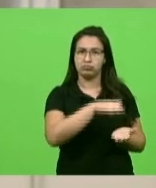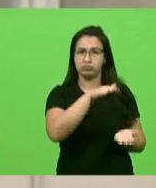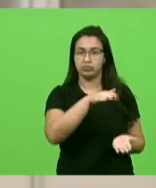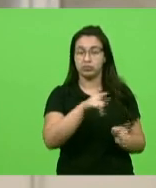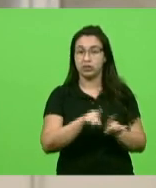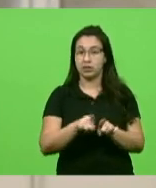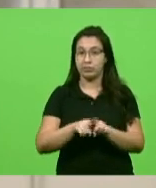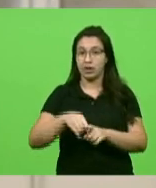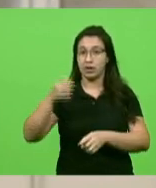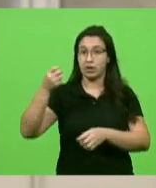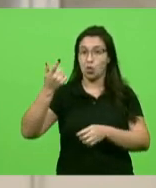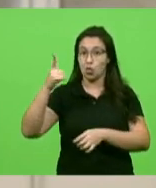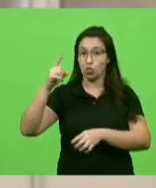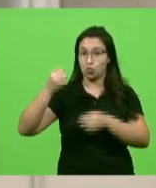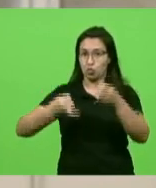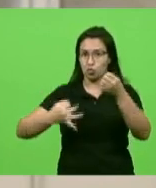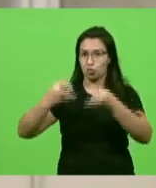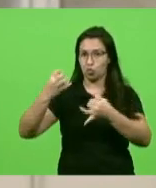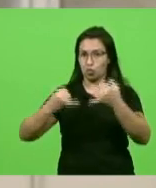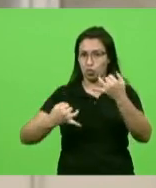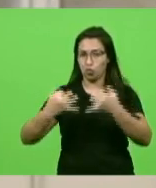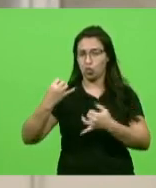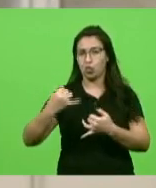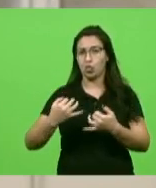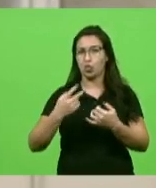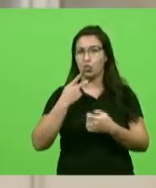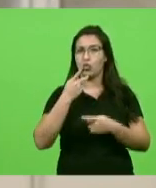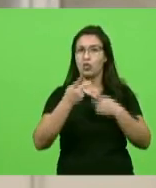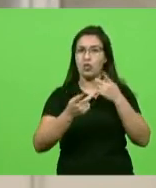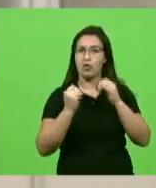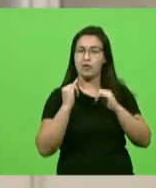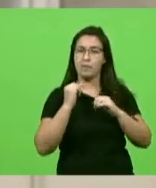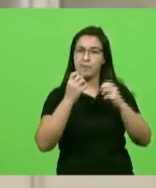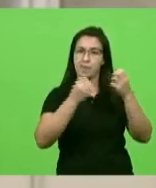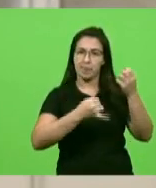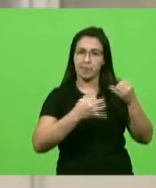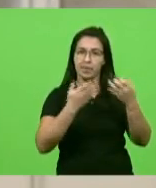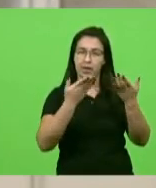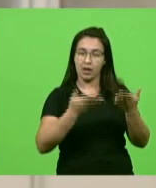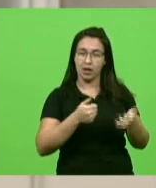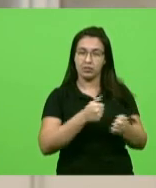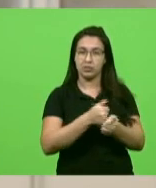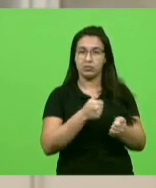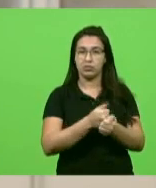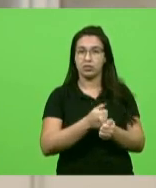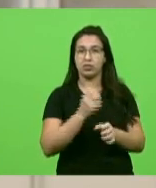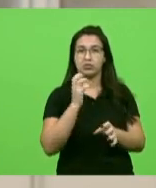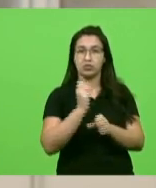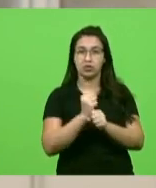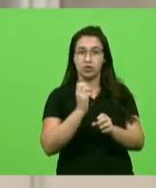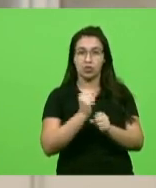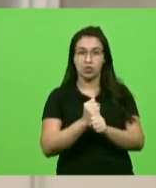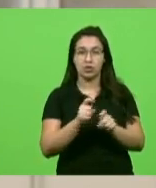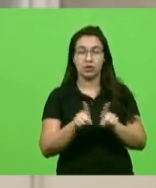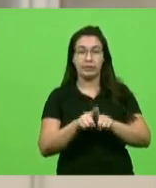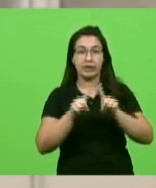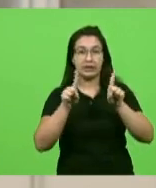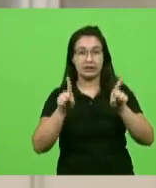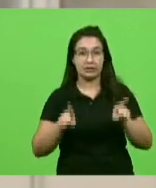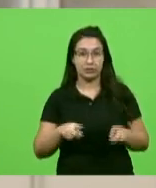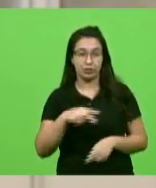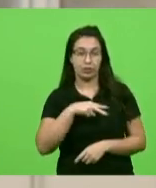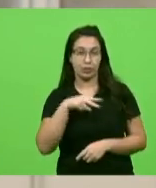testemunhais citados prestados pelo tribunal de contas e outros servidores públicos